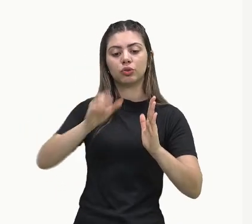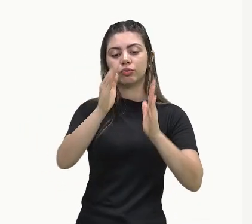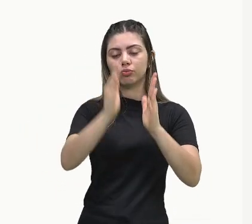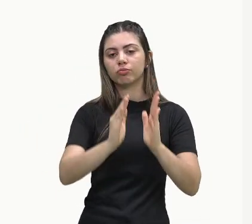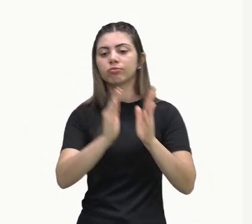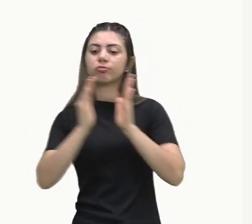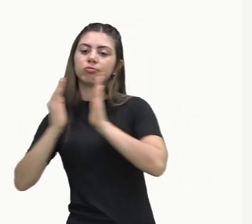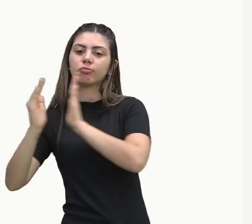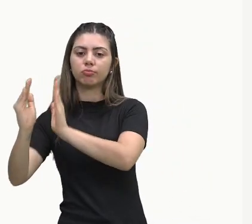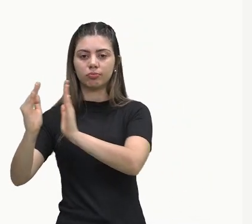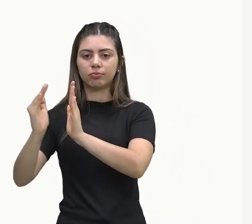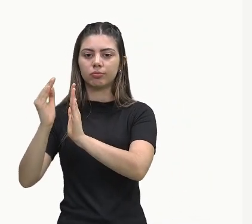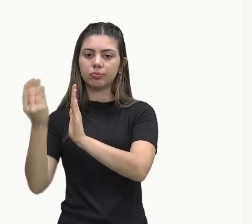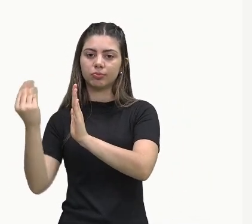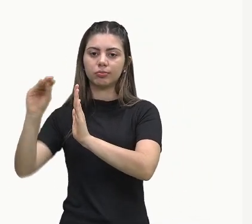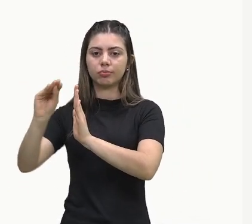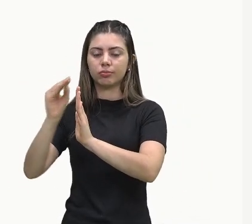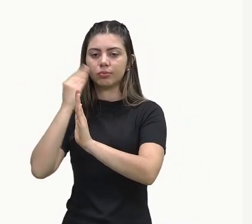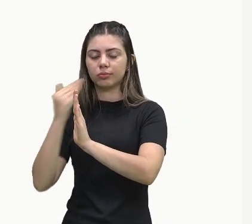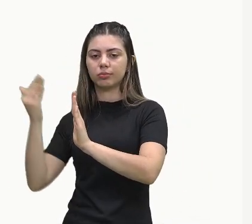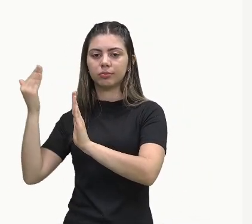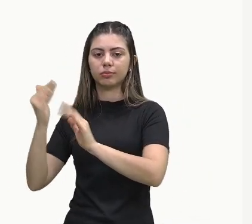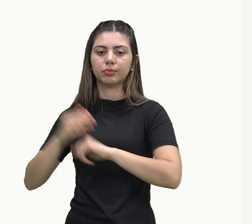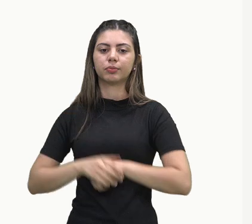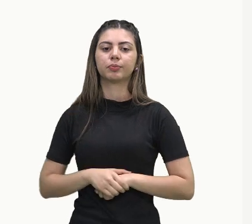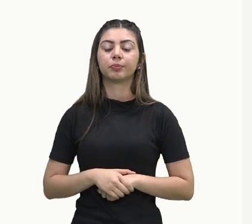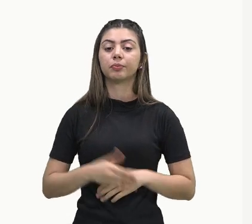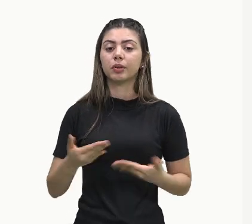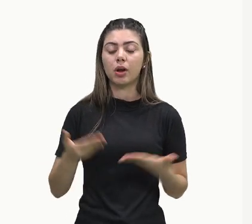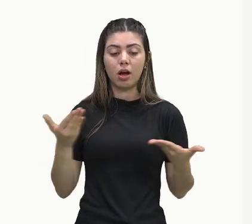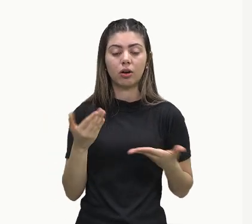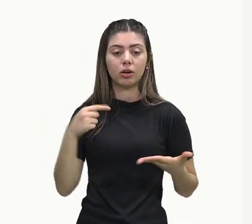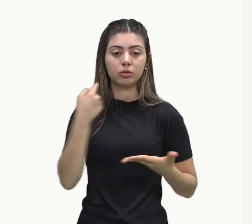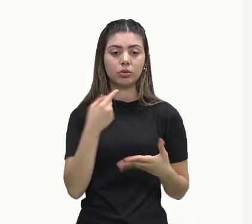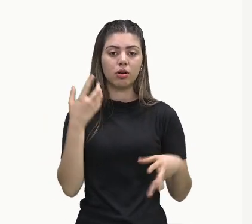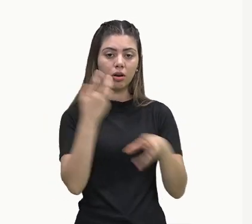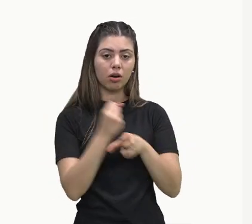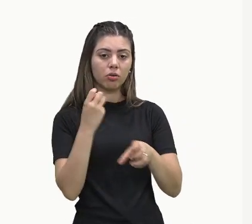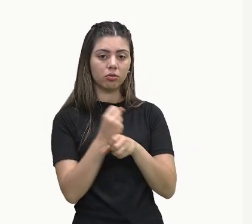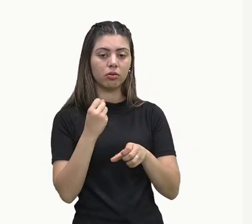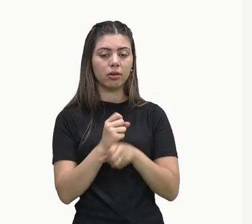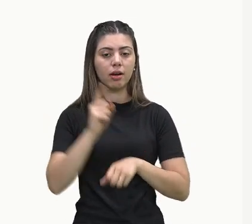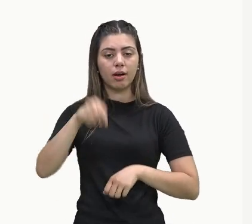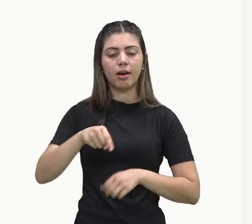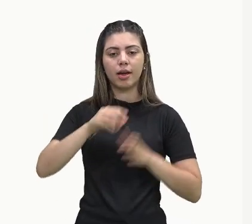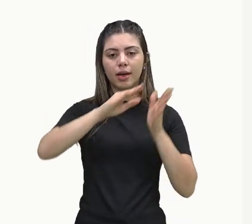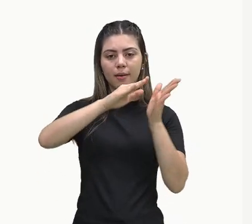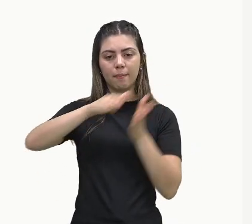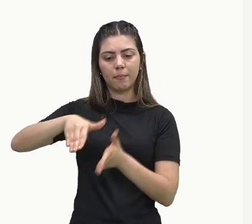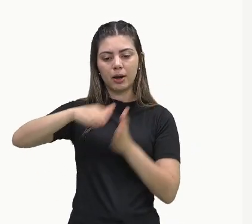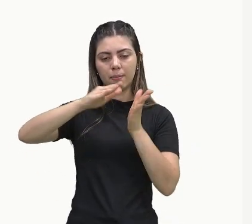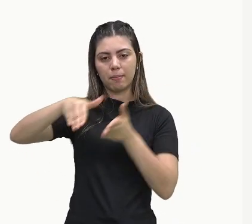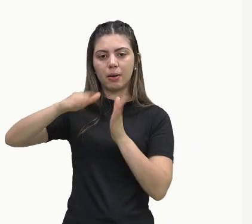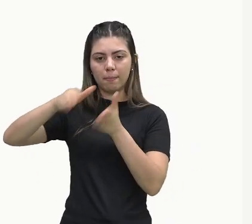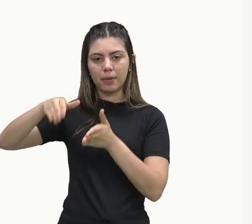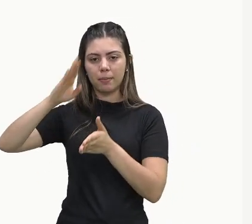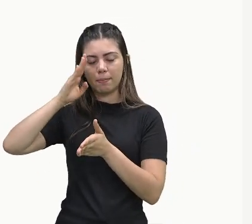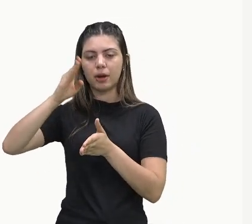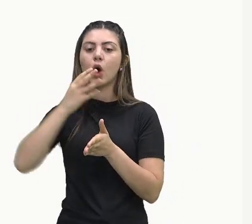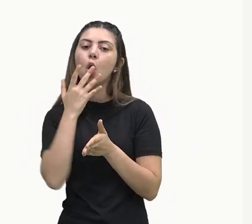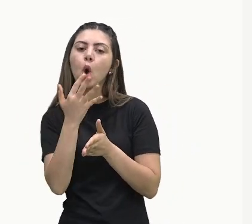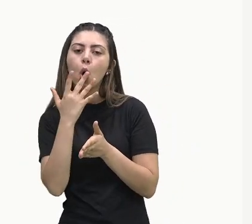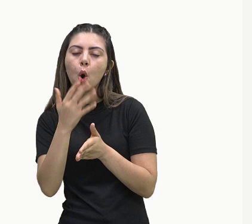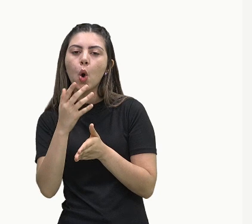ela então vamos vamos lá calculando primeiramente as diagonais principais que são essas que estão em azul né indo da